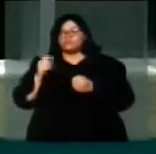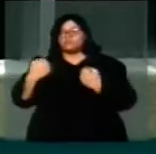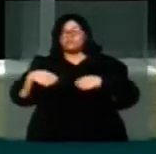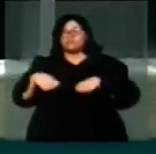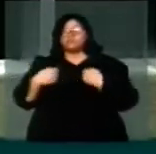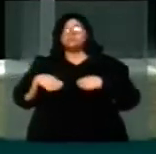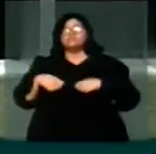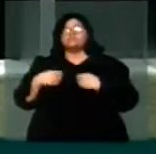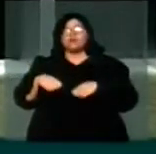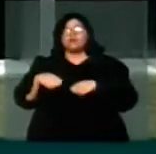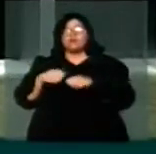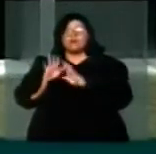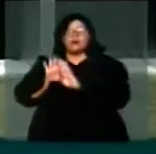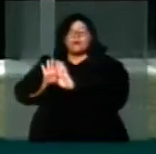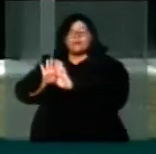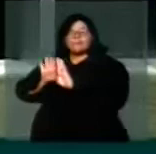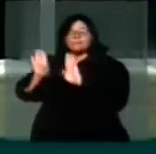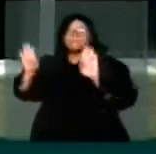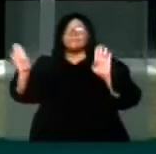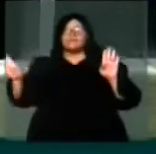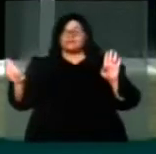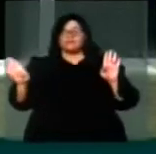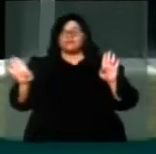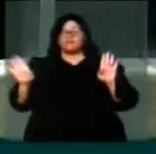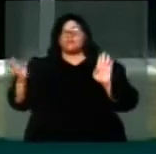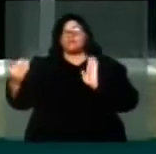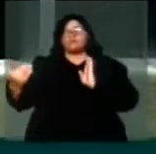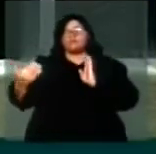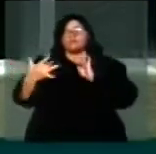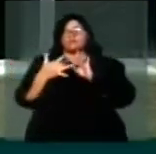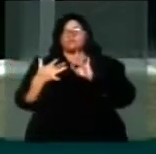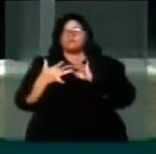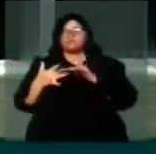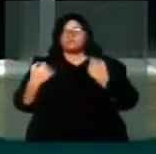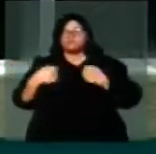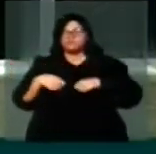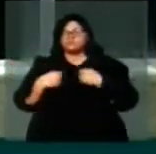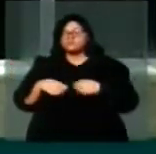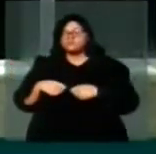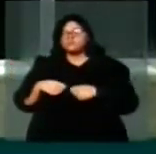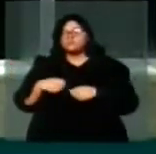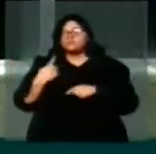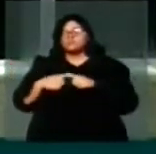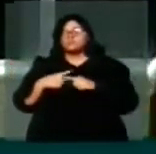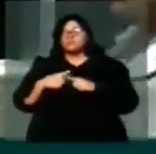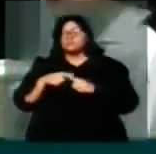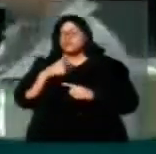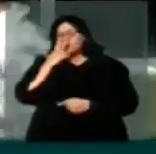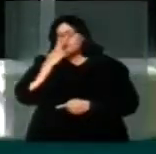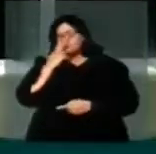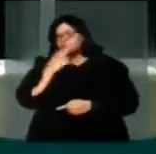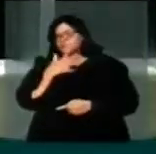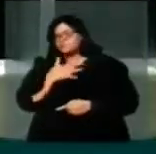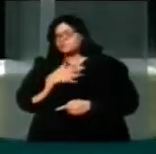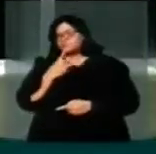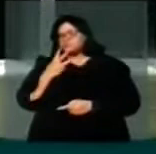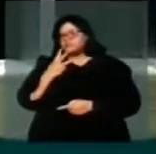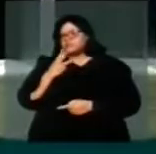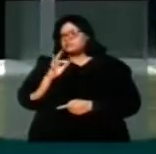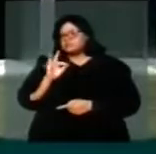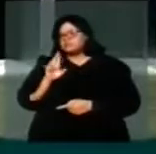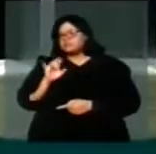rompê-lo. Há quem calcule que hoje 3 trilhões de reais foi o custo do bloqueio a